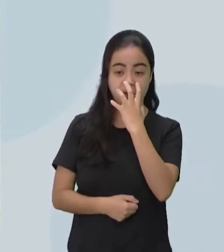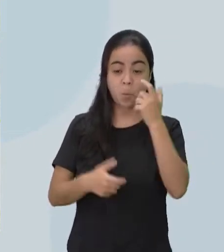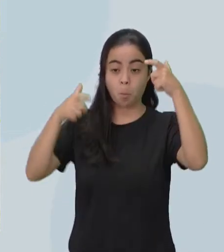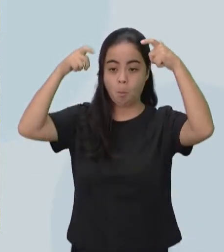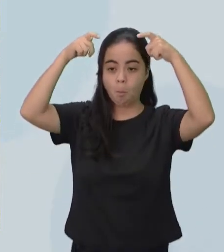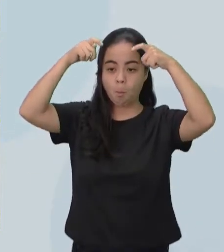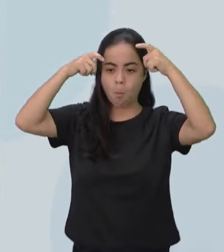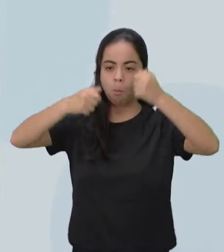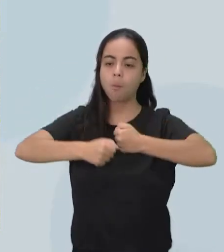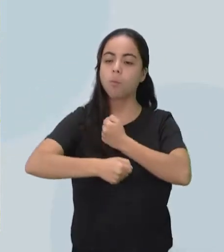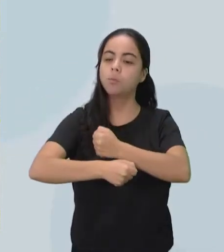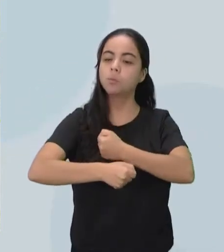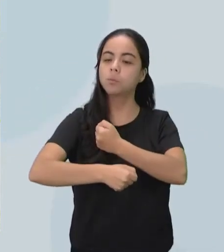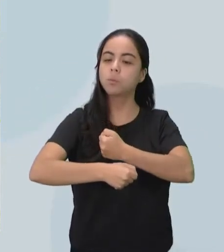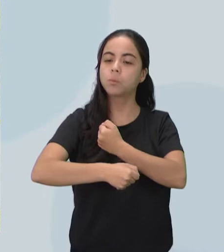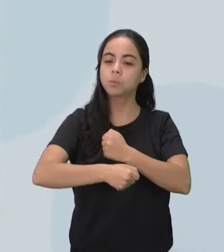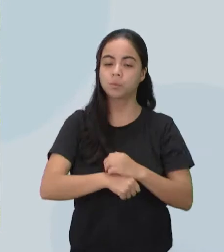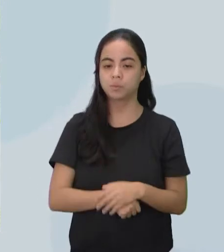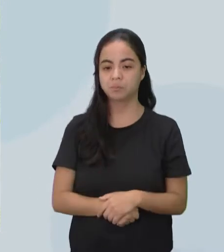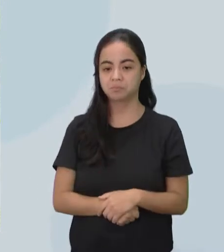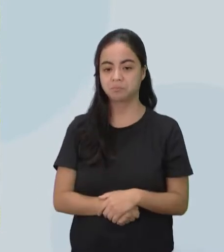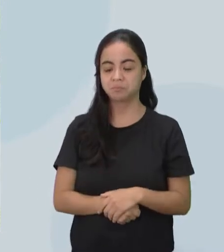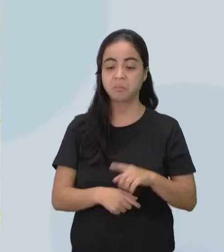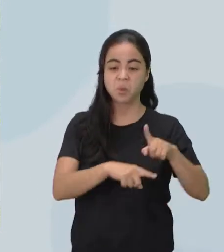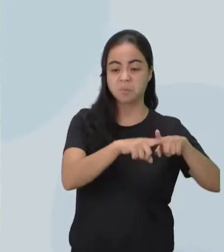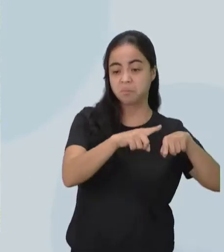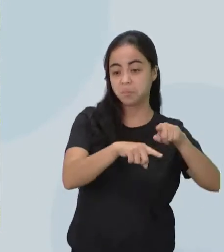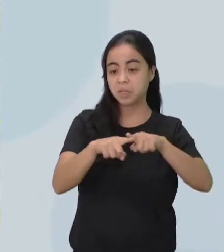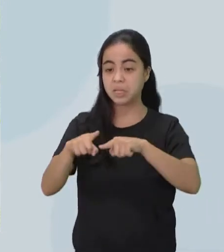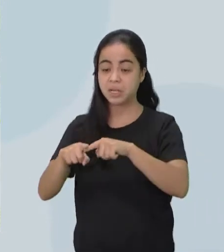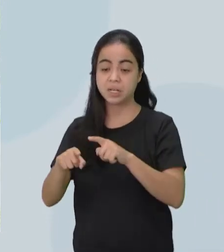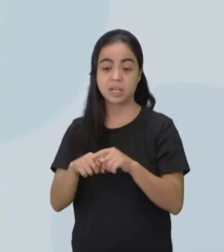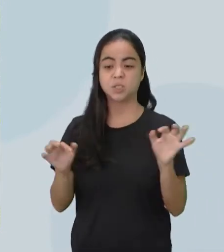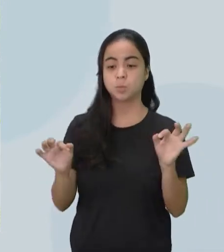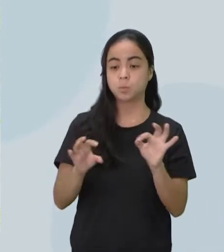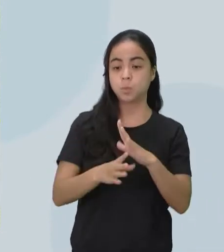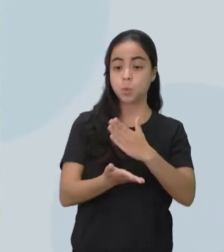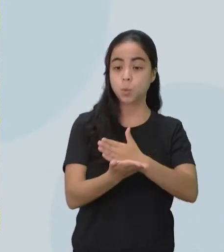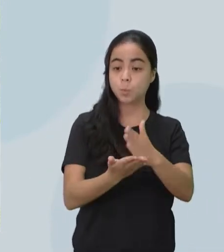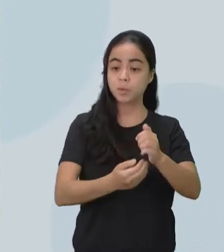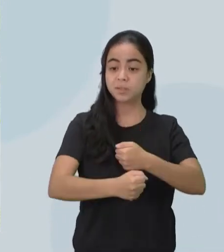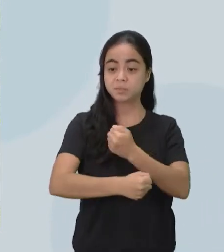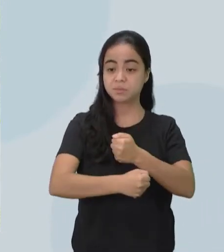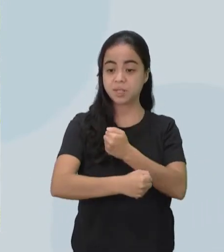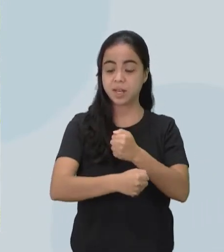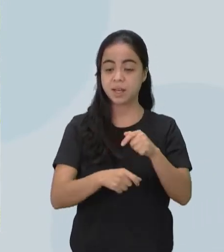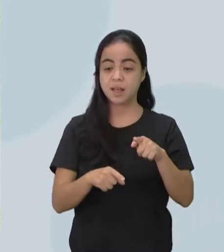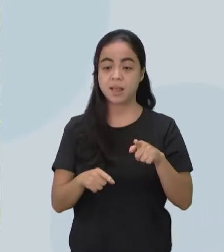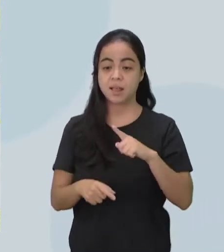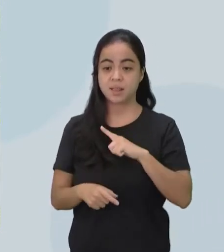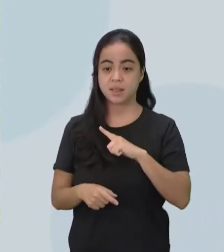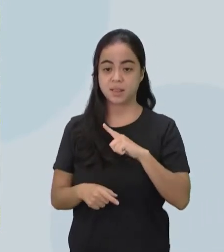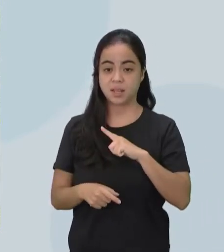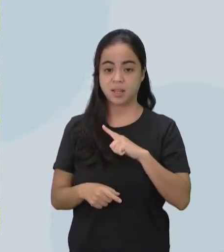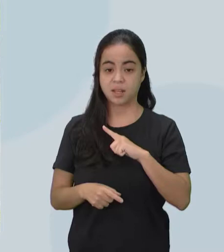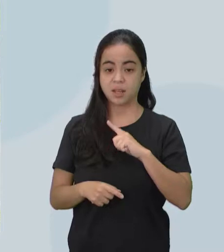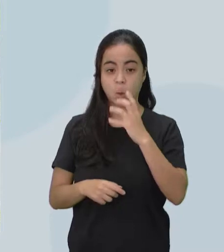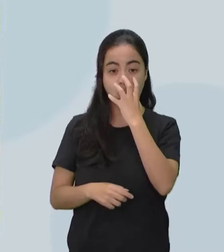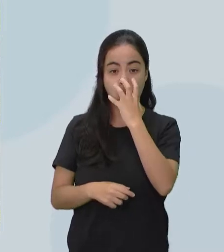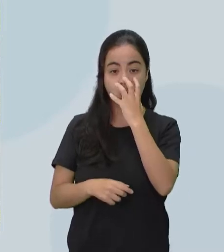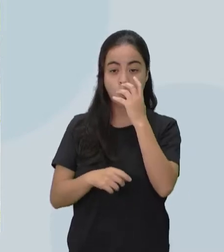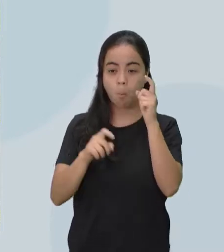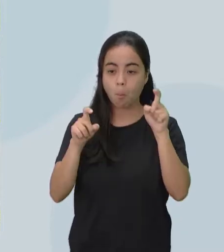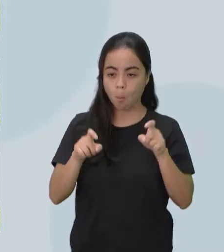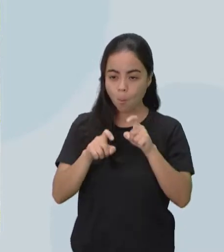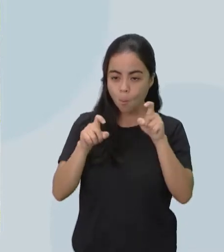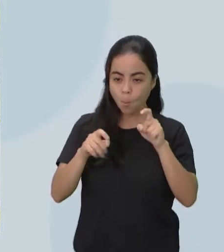de chefe de cozinha, né? Ali com seus ingredientes pronto para começar a cozinhar. Temos ali um doguinho usando o computador também, com